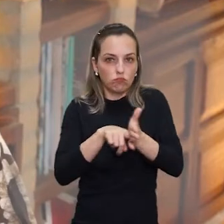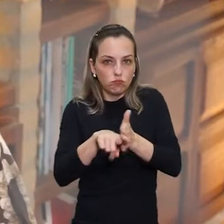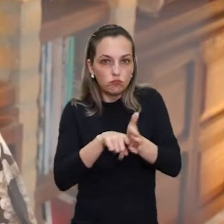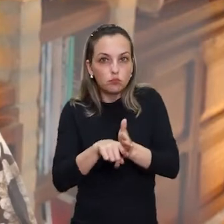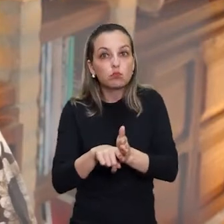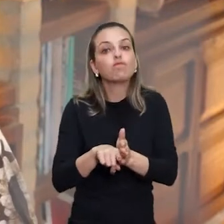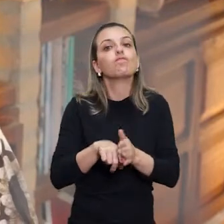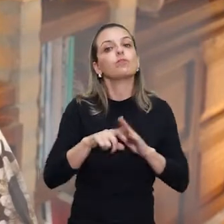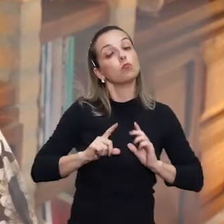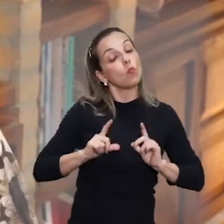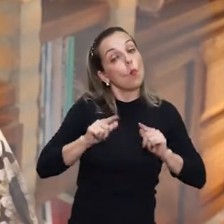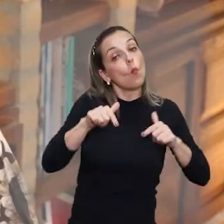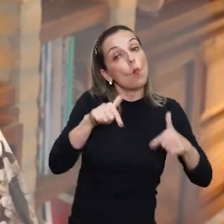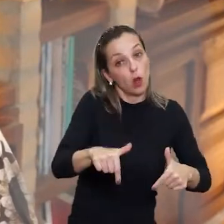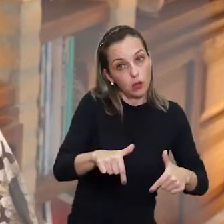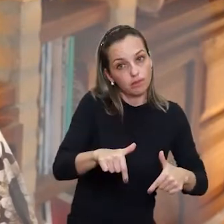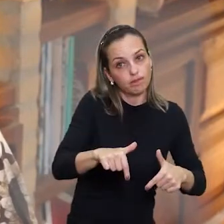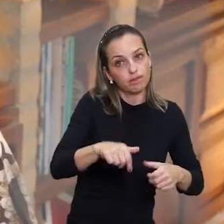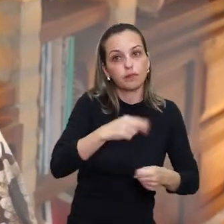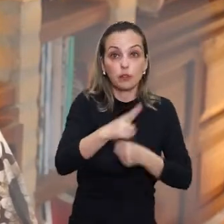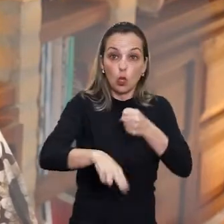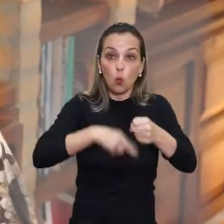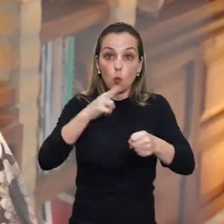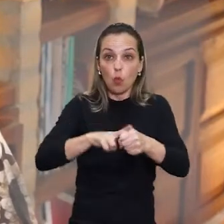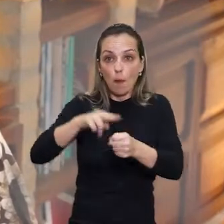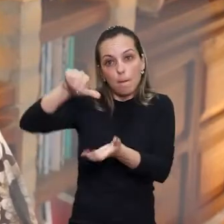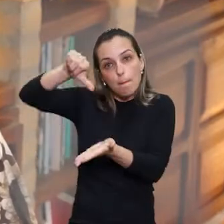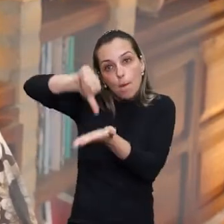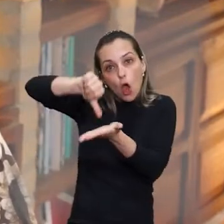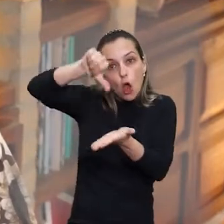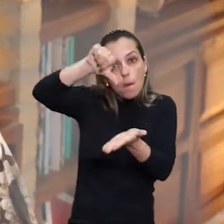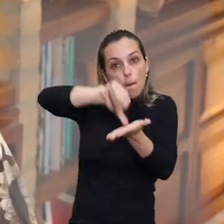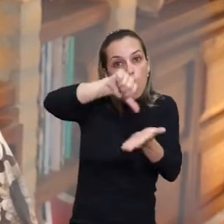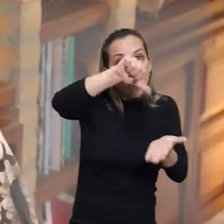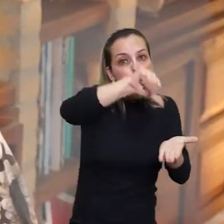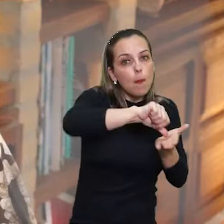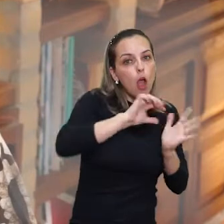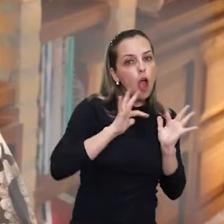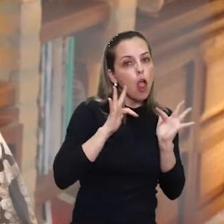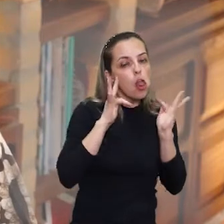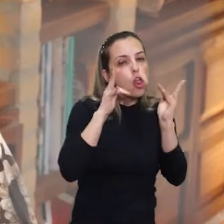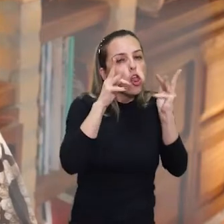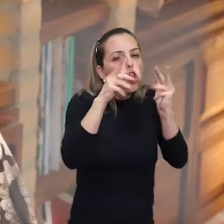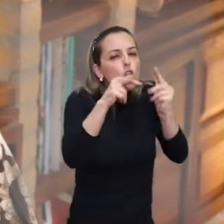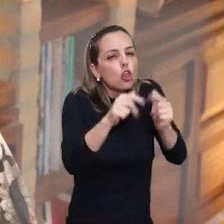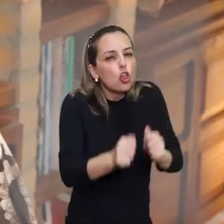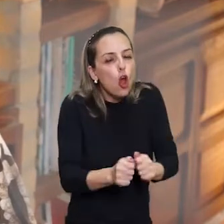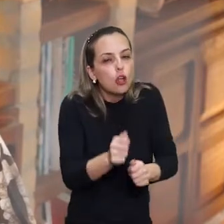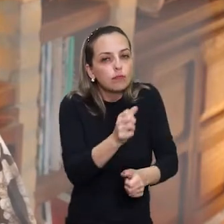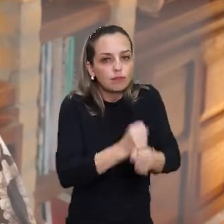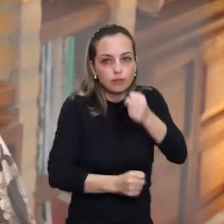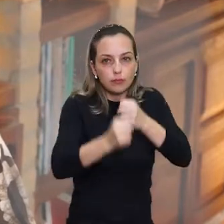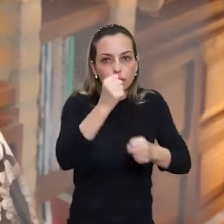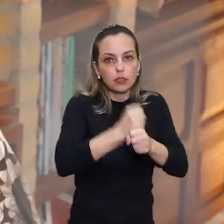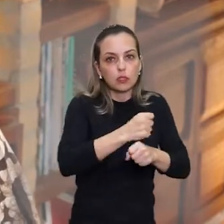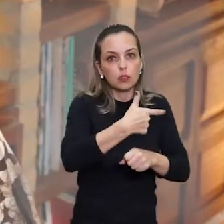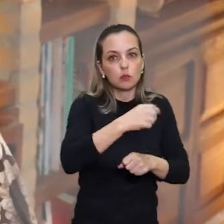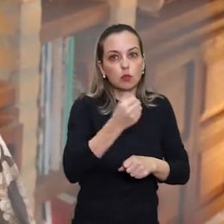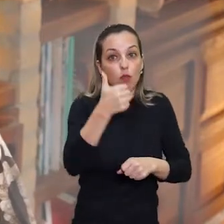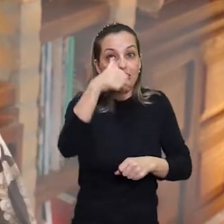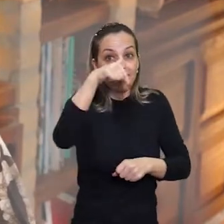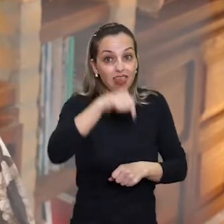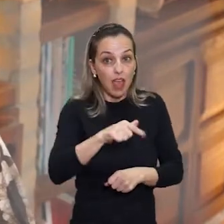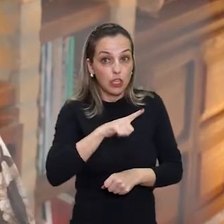torno disso. No ano retrasado já houve expulsões de 27 estudantes, não só do campus de Araraquara, mas